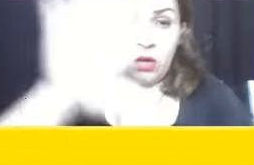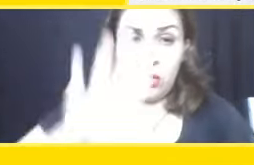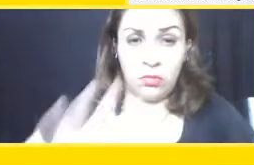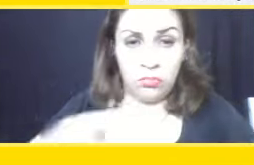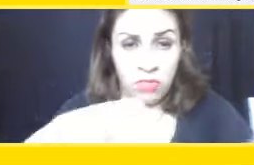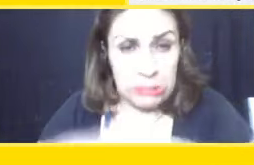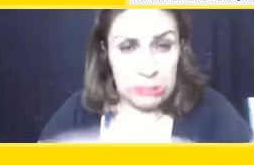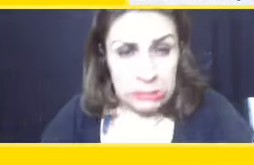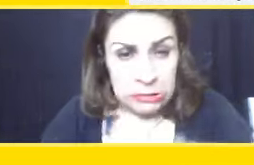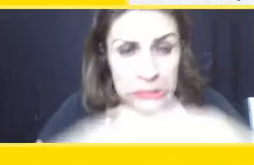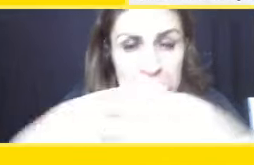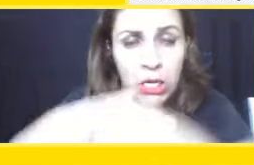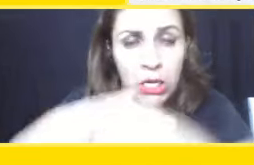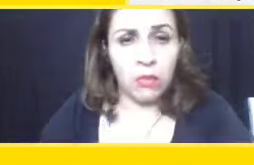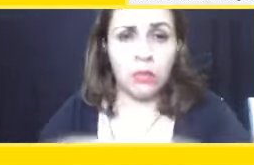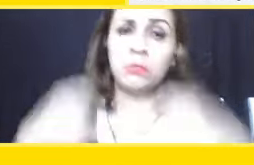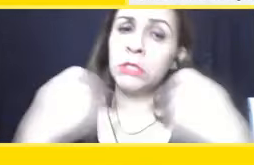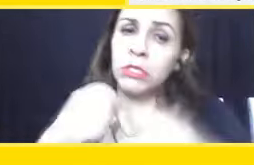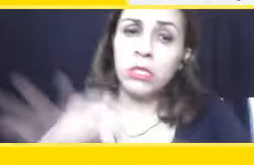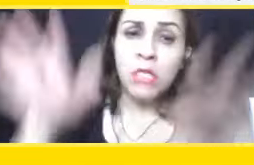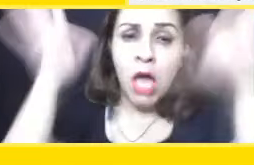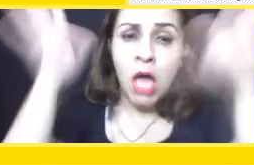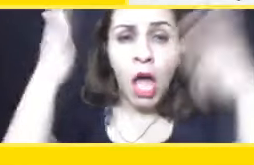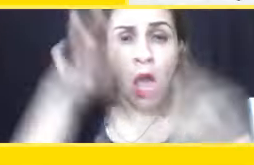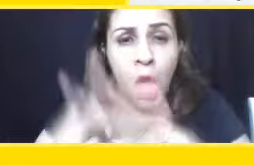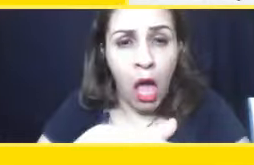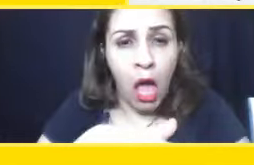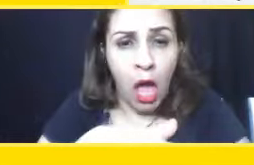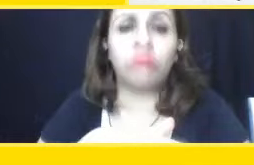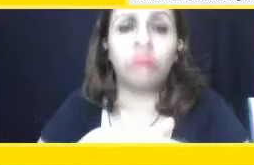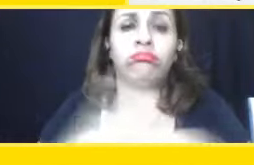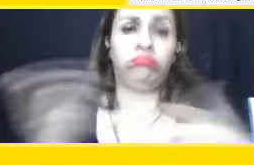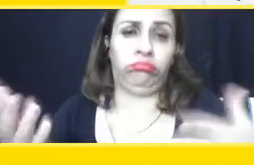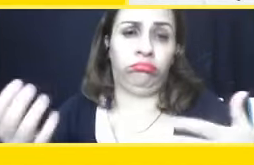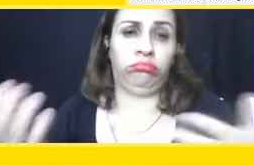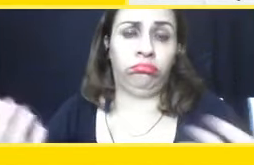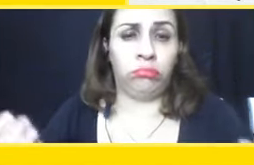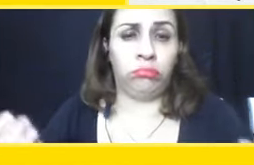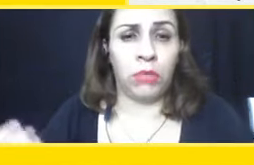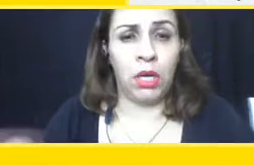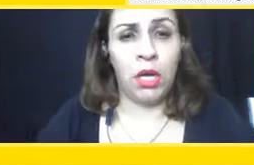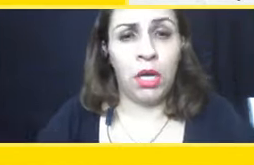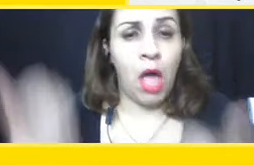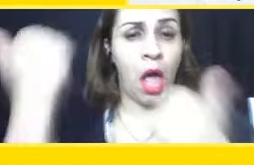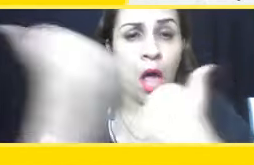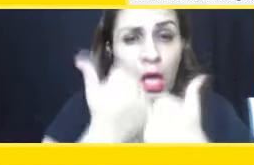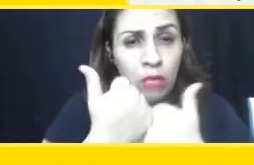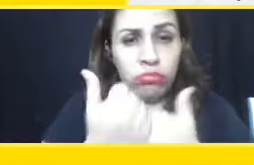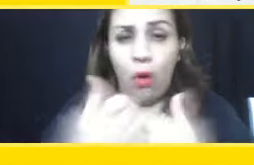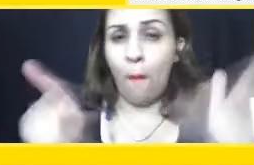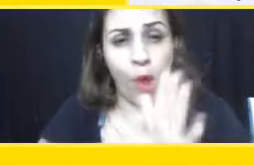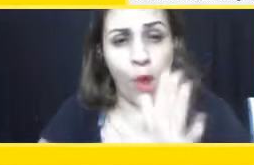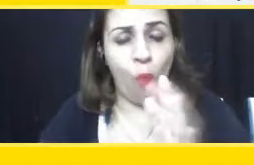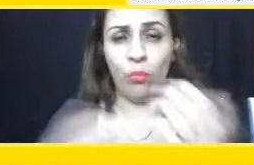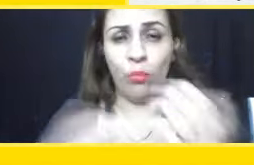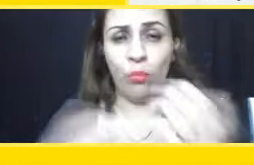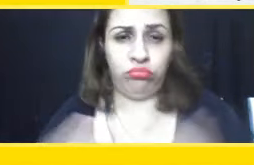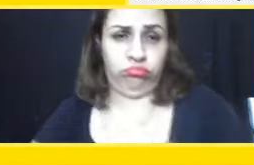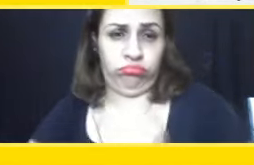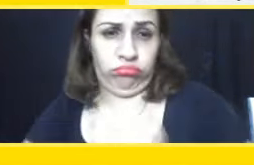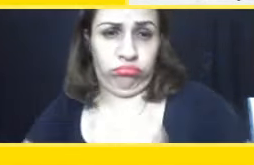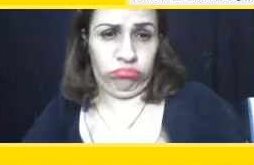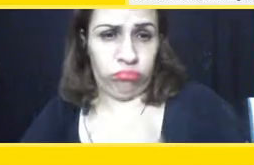município precisa adequar esse panorama geral dentro da sua realidade. Um